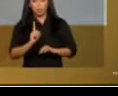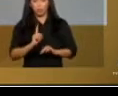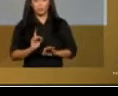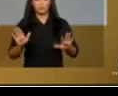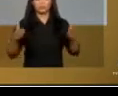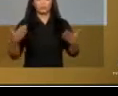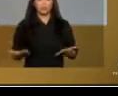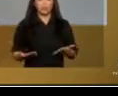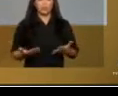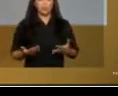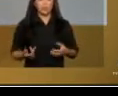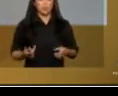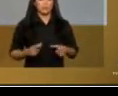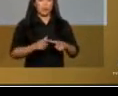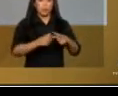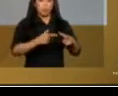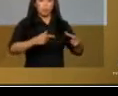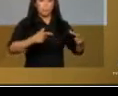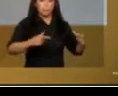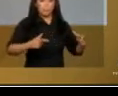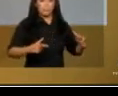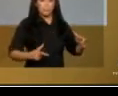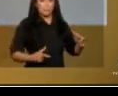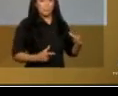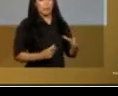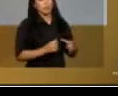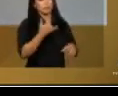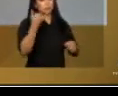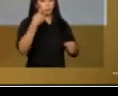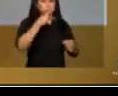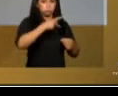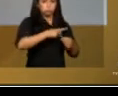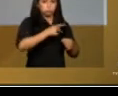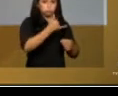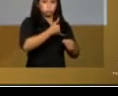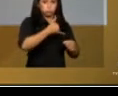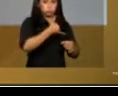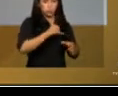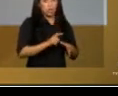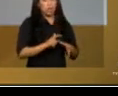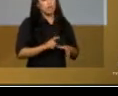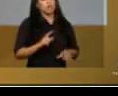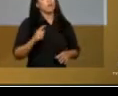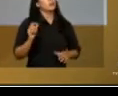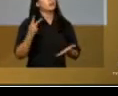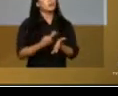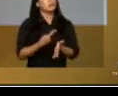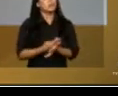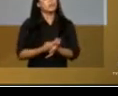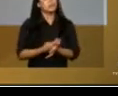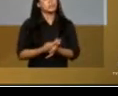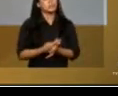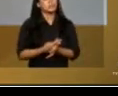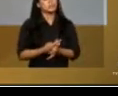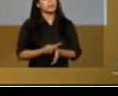que a produção de petróleo cresce aceleradamente, a tendência é que nós vamos aumentar rapidamente